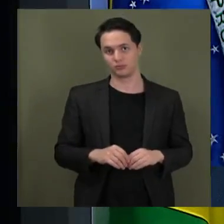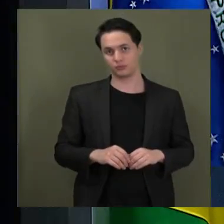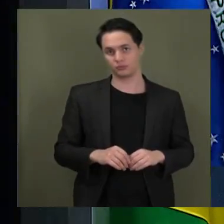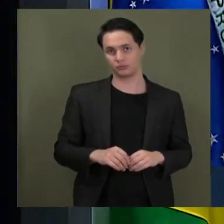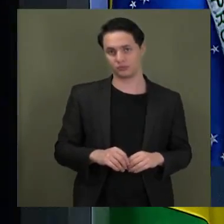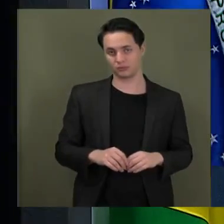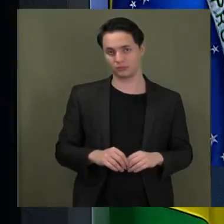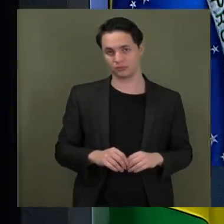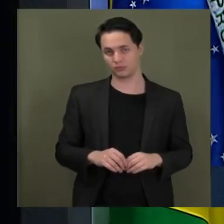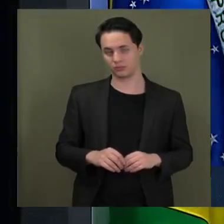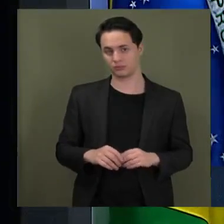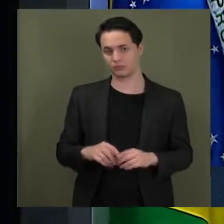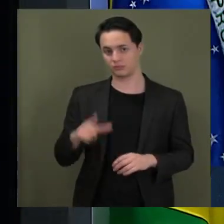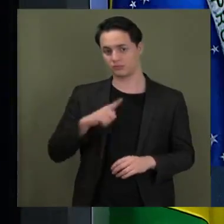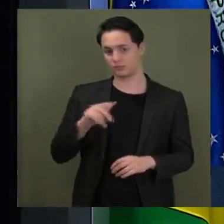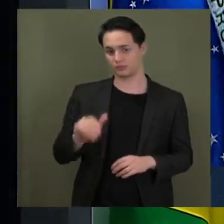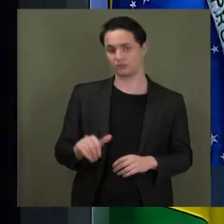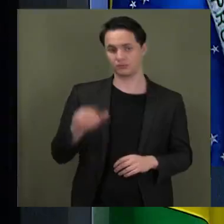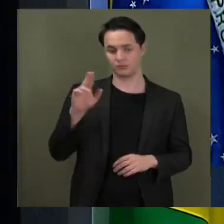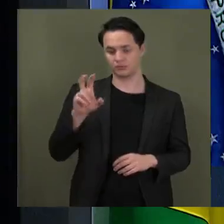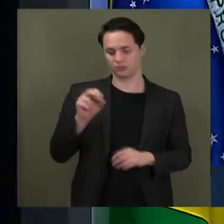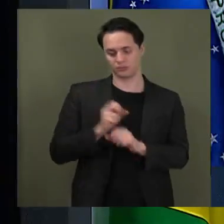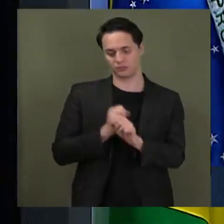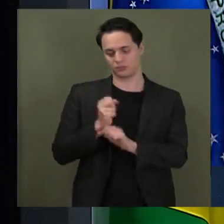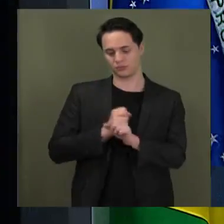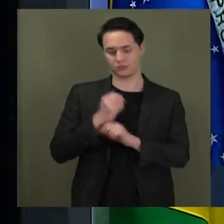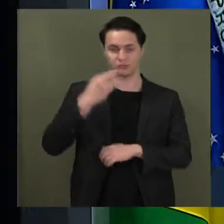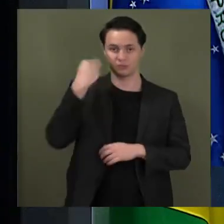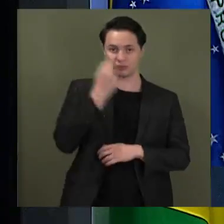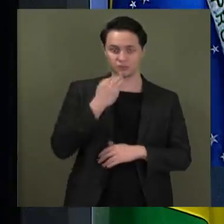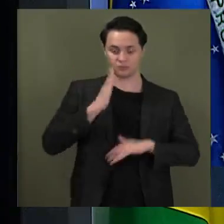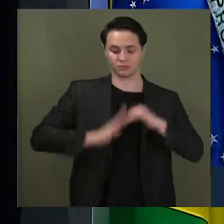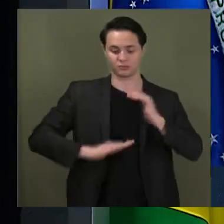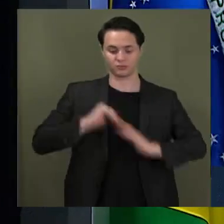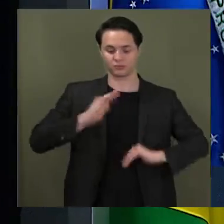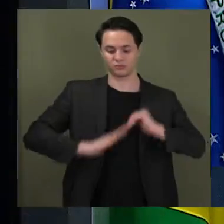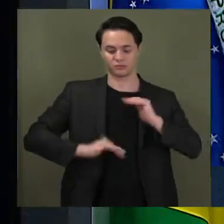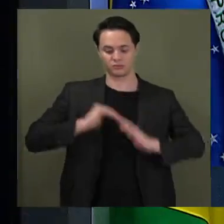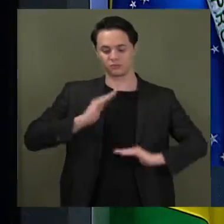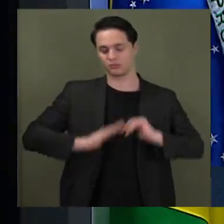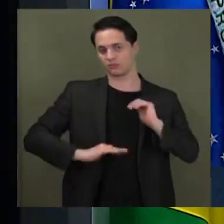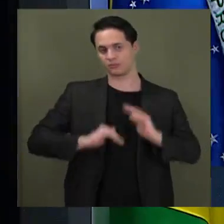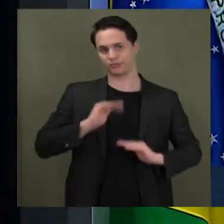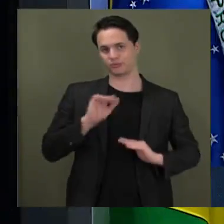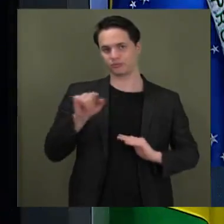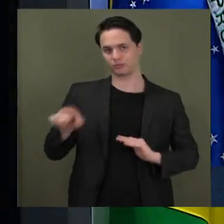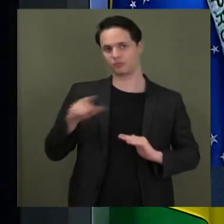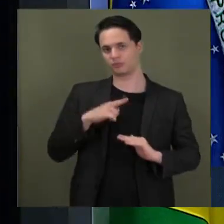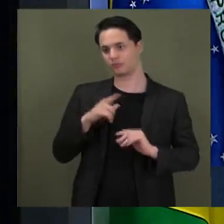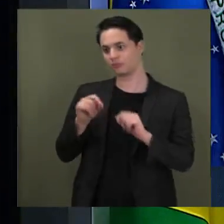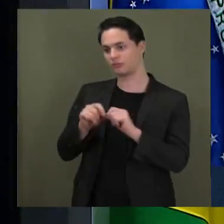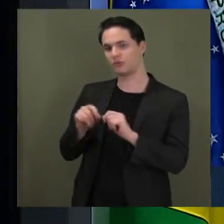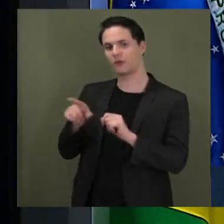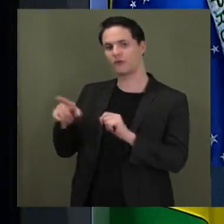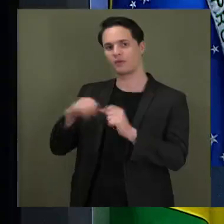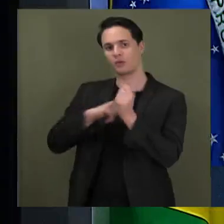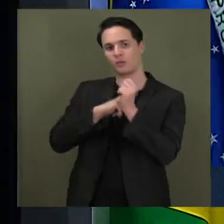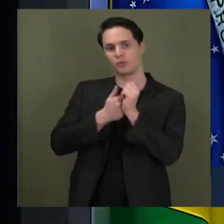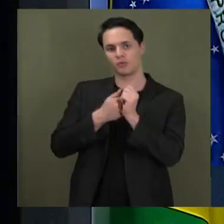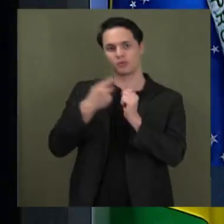de 50 anos de experiência profissional, foram interpelados, esses dois